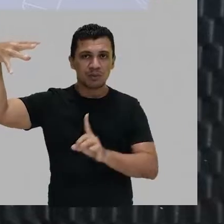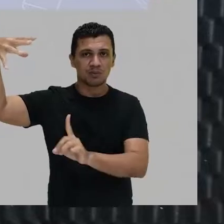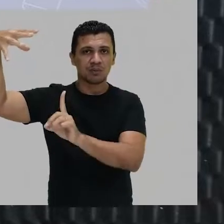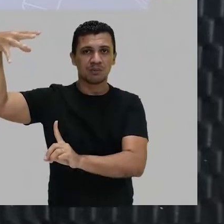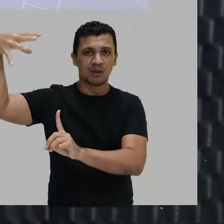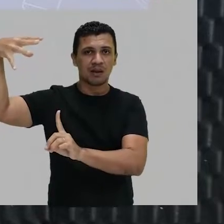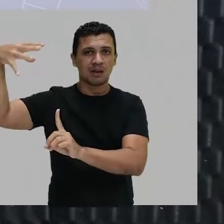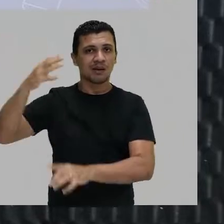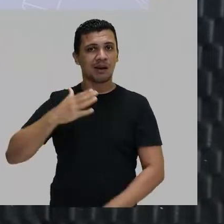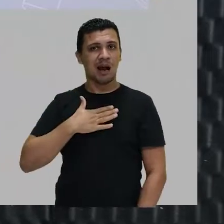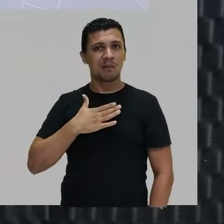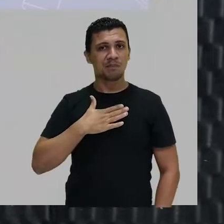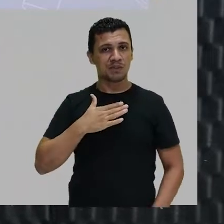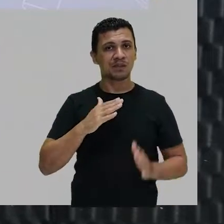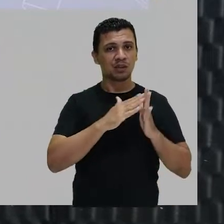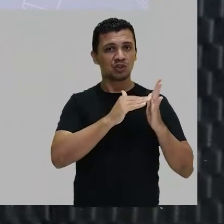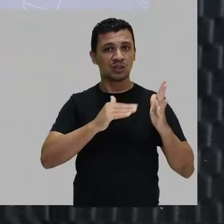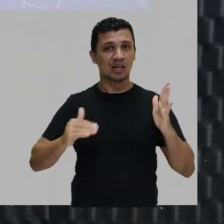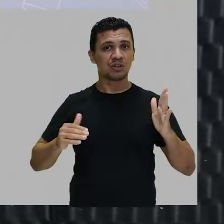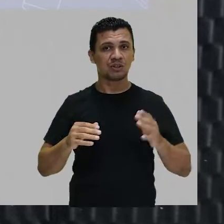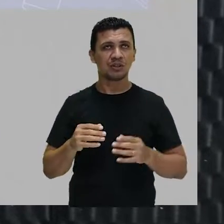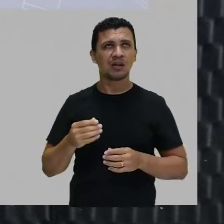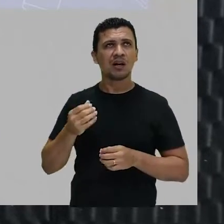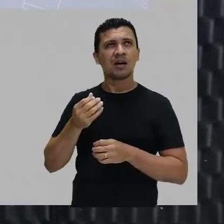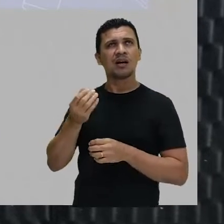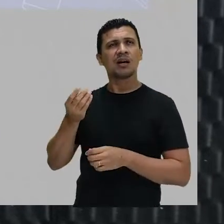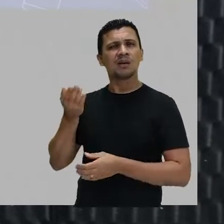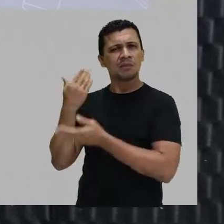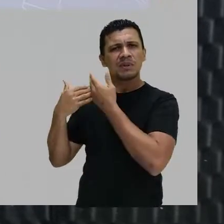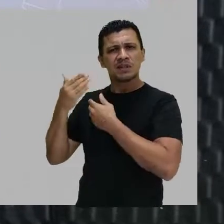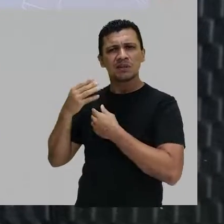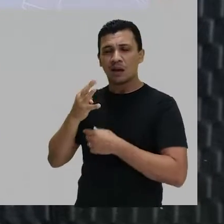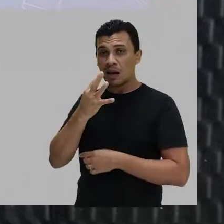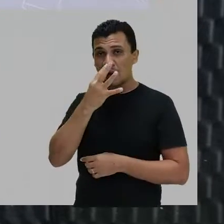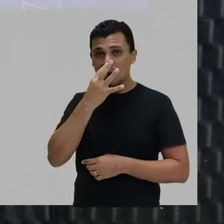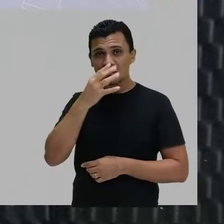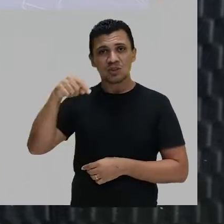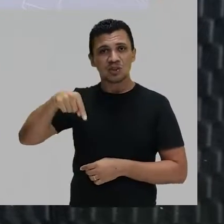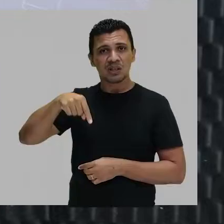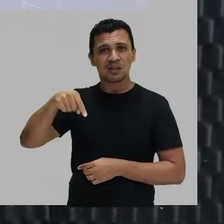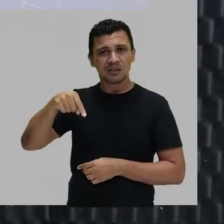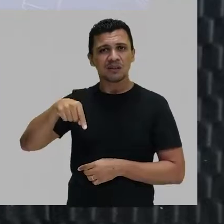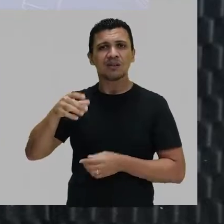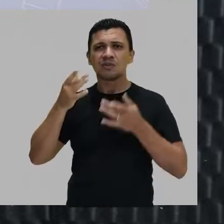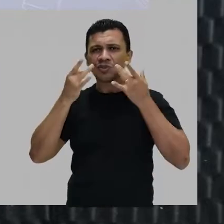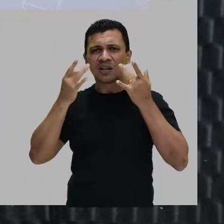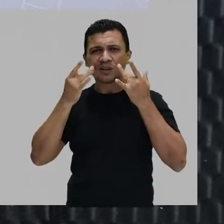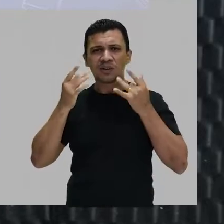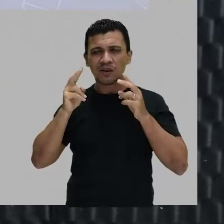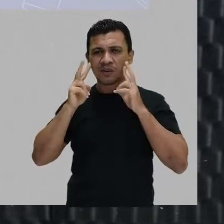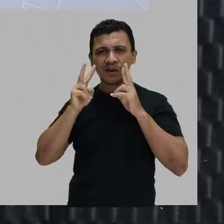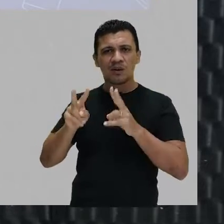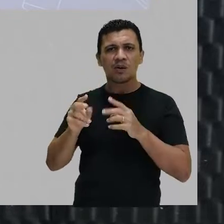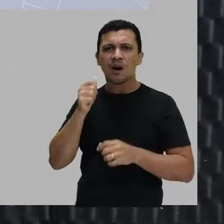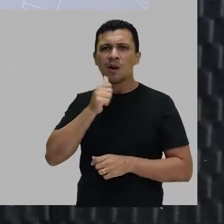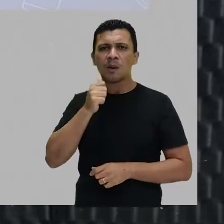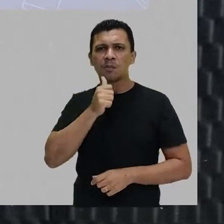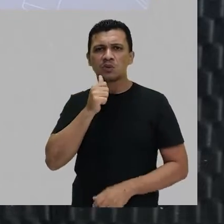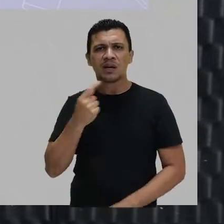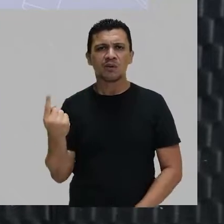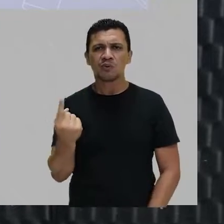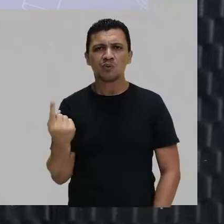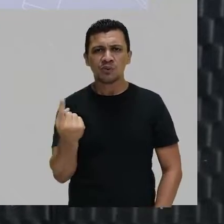essa. Há alguns dias atrás eu assisti um espetáculo aqui no Teatro Arthur Azevedo que eu achei uma das coisas mais lindas do mundo. Né? Era uma atriz só,